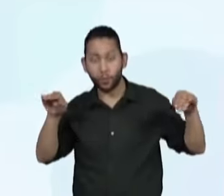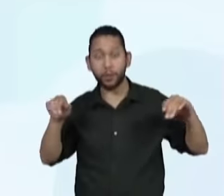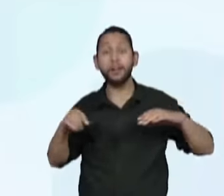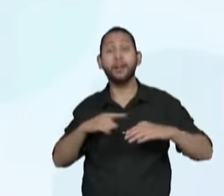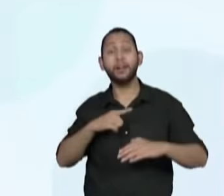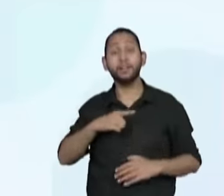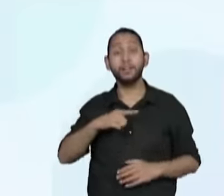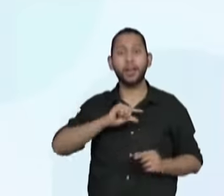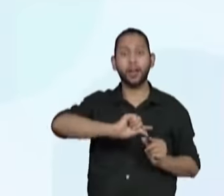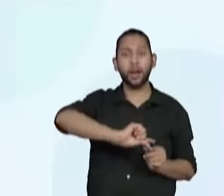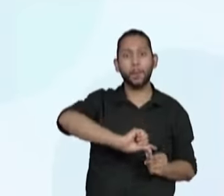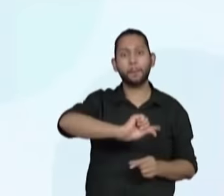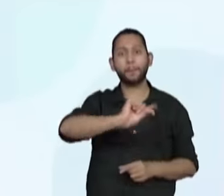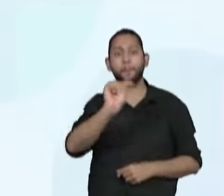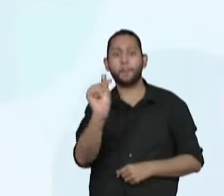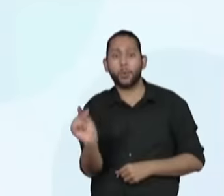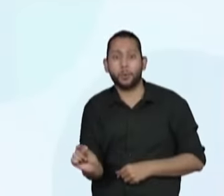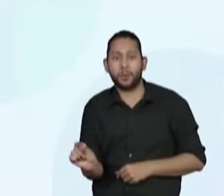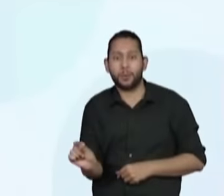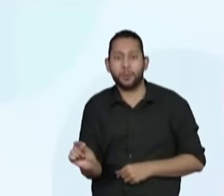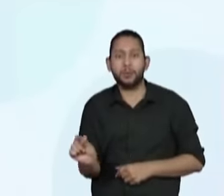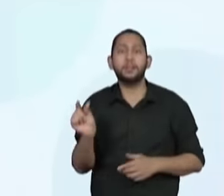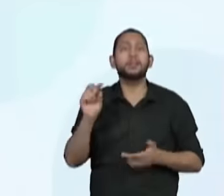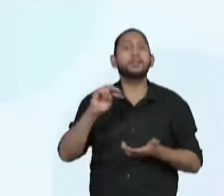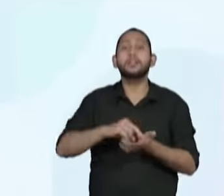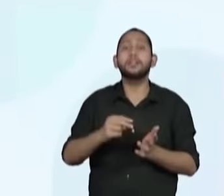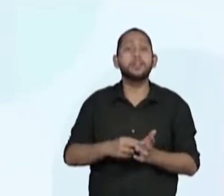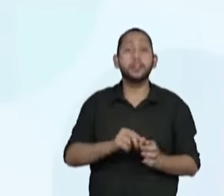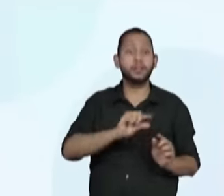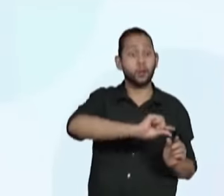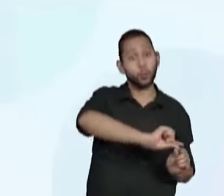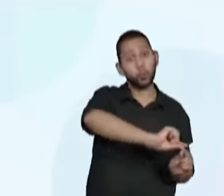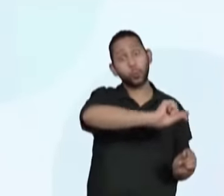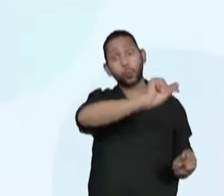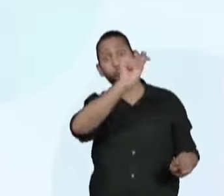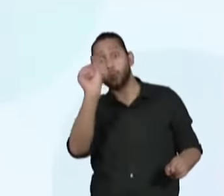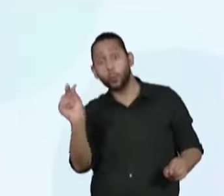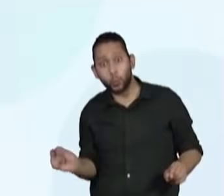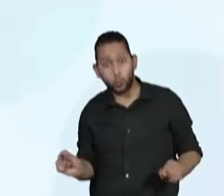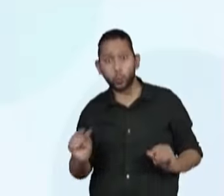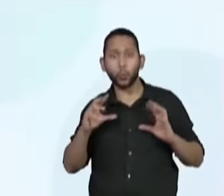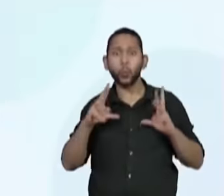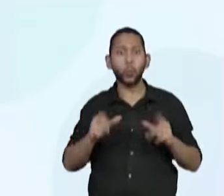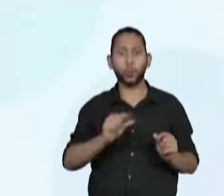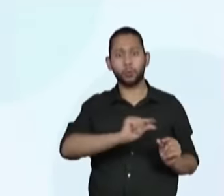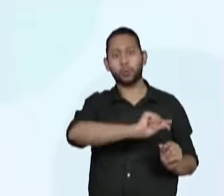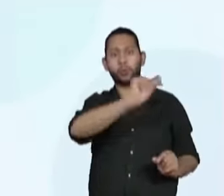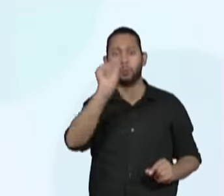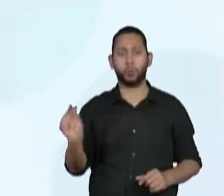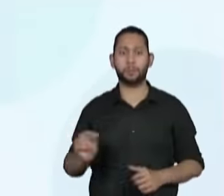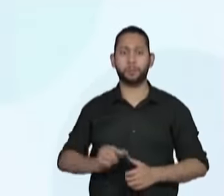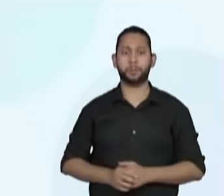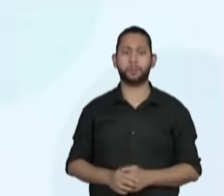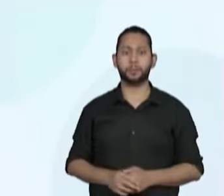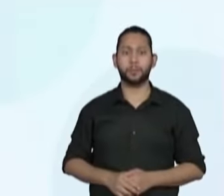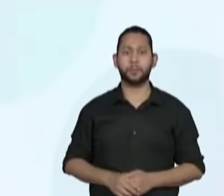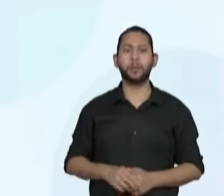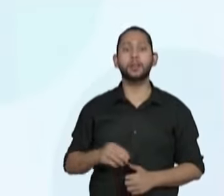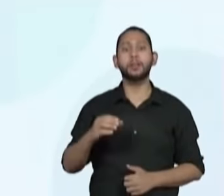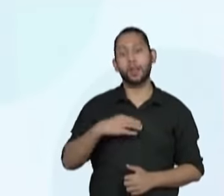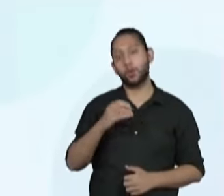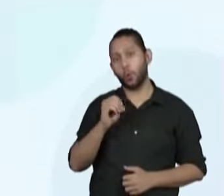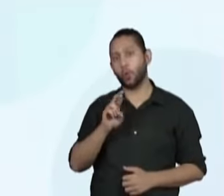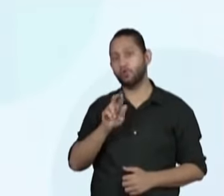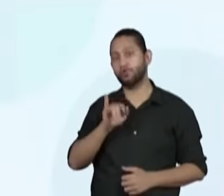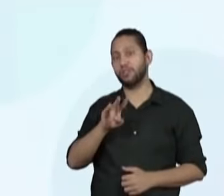Ou seja, ele está, né, ele pega toda a extensão dela, tá bom? Nós temos ainda os arcos ogivais, que a gente já